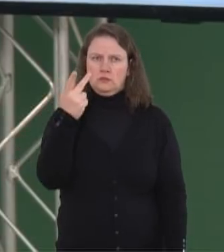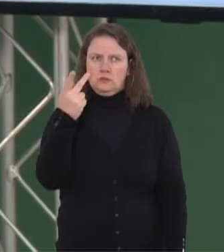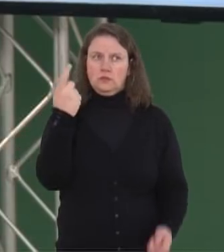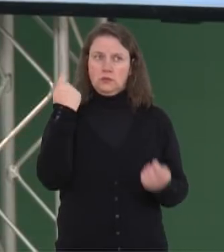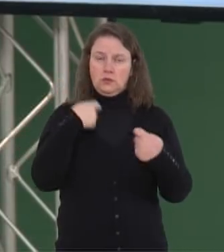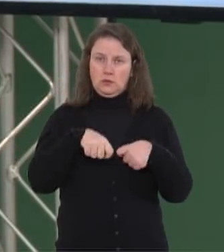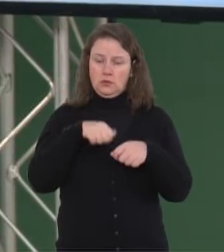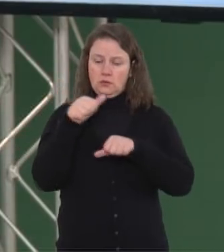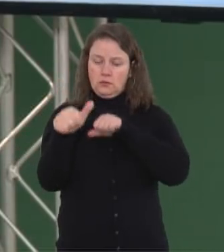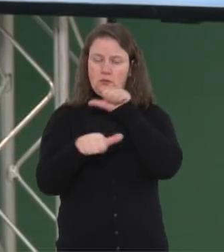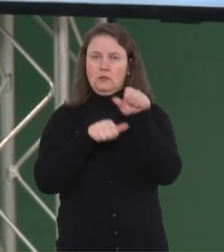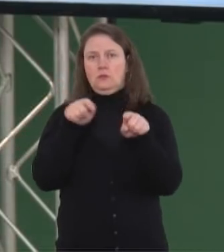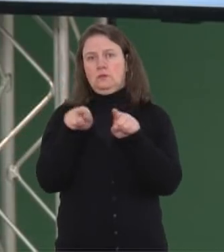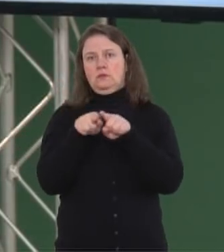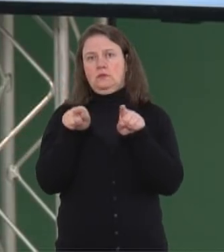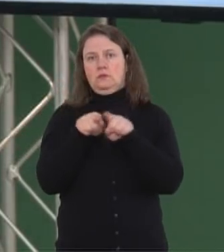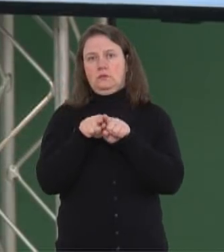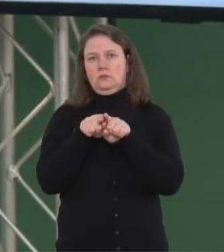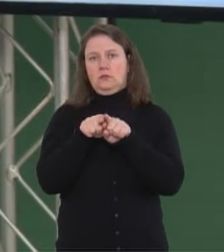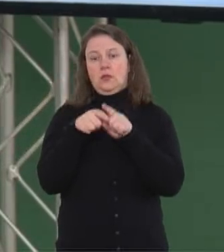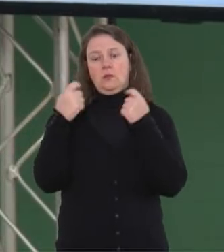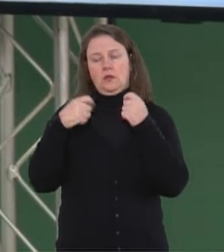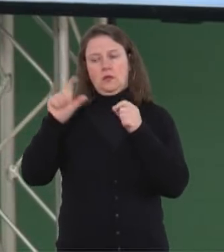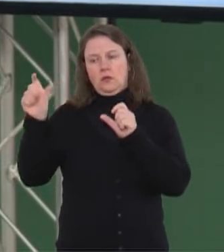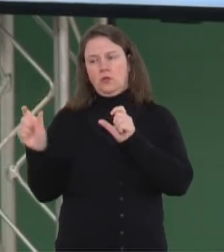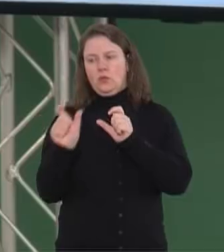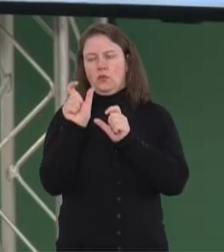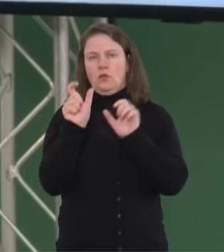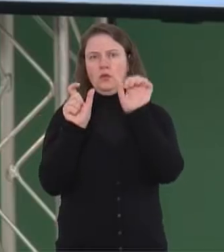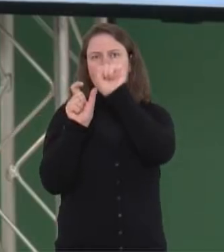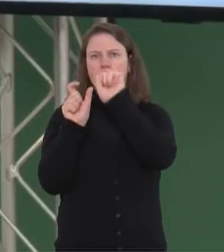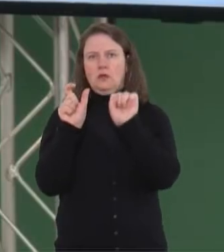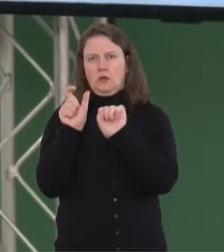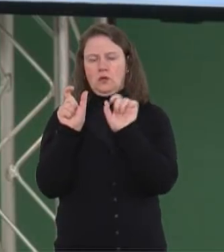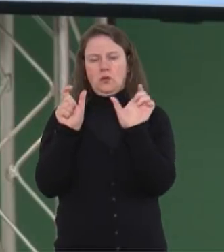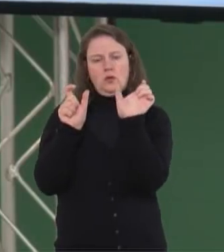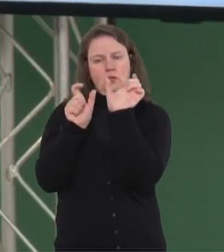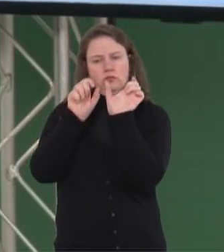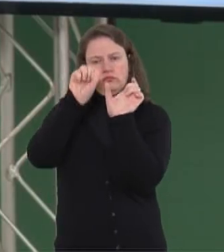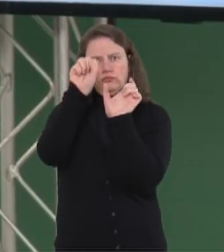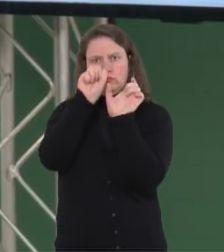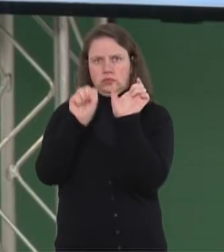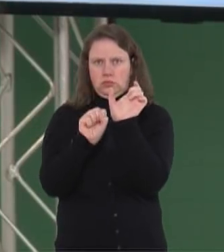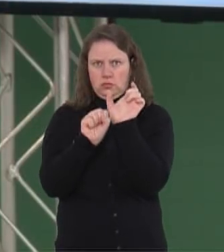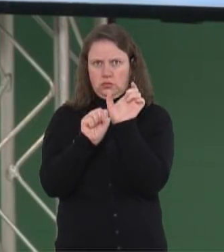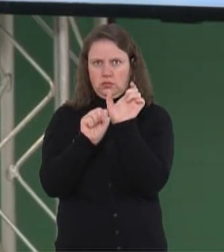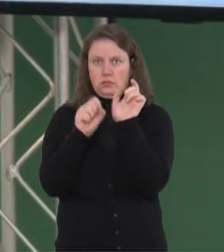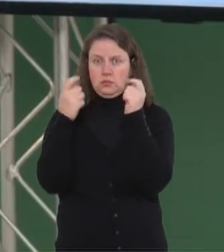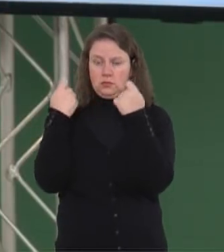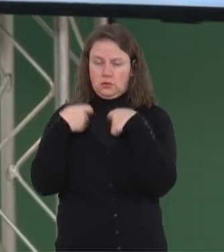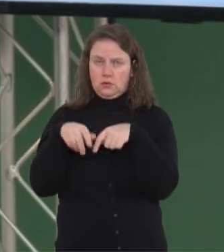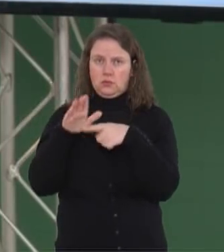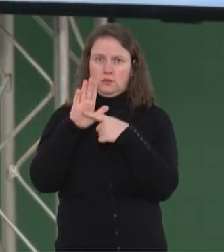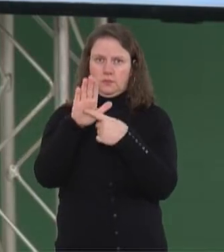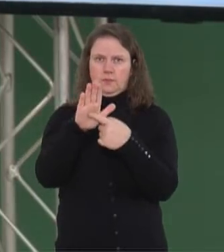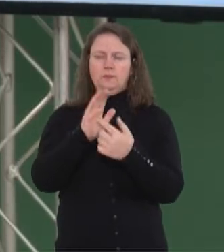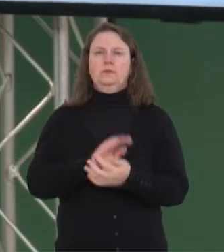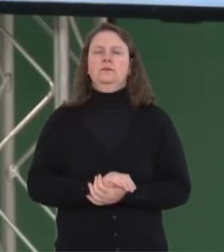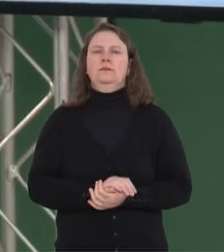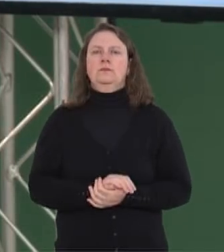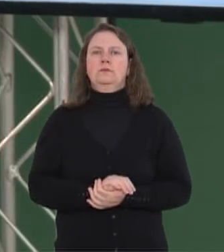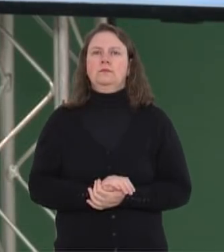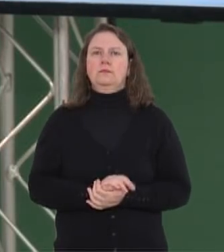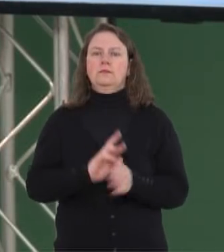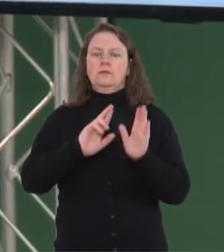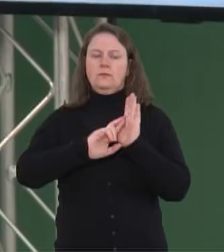tenho que colocar nele, então, o Szinho do plural, que nessa situação o S é válido. E aí a